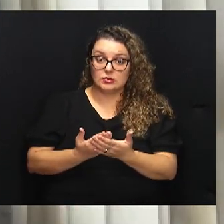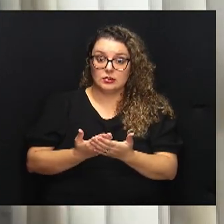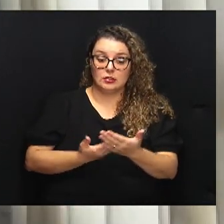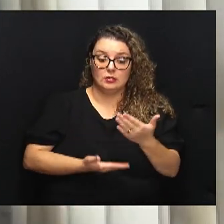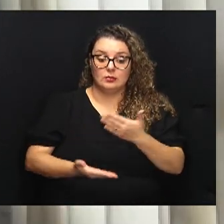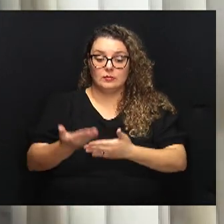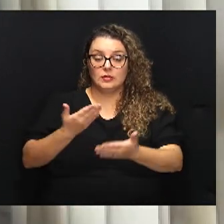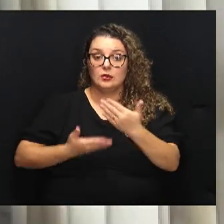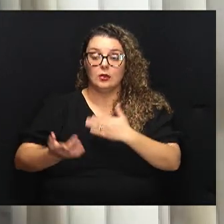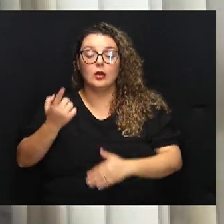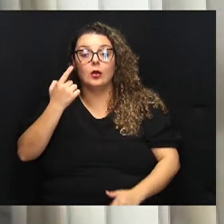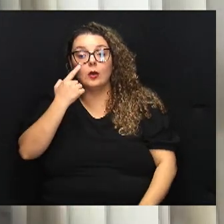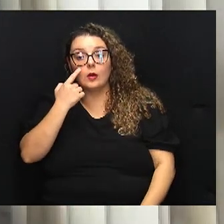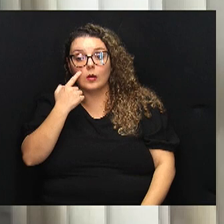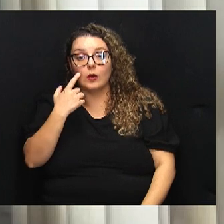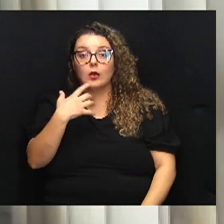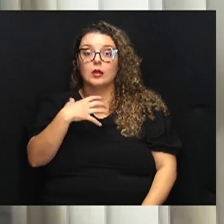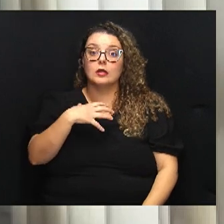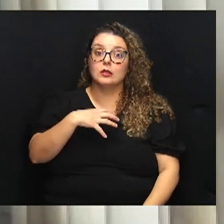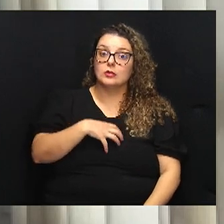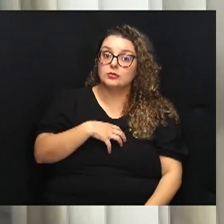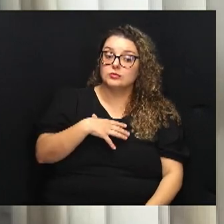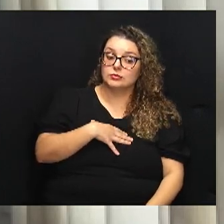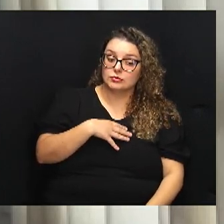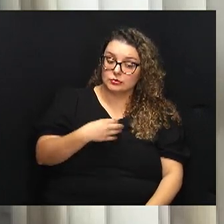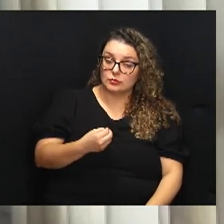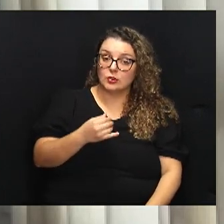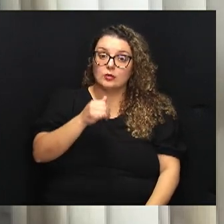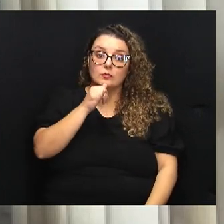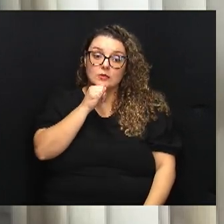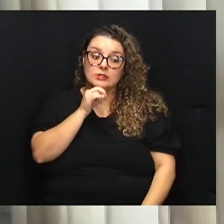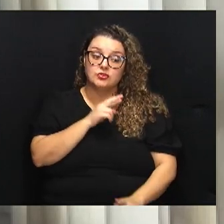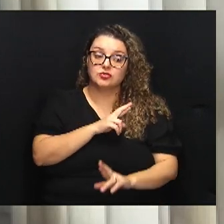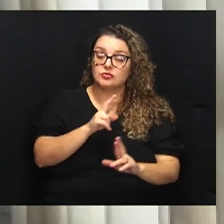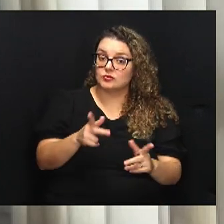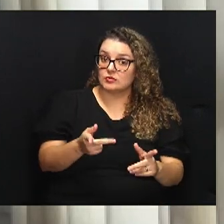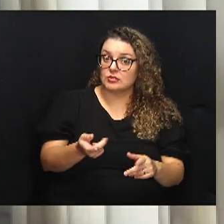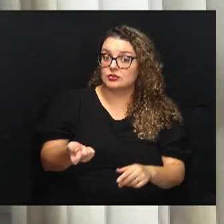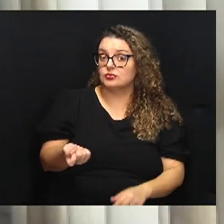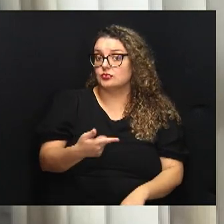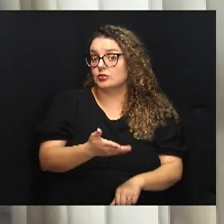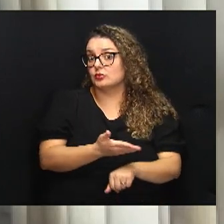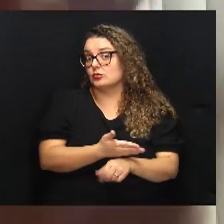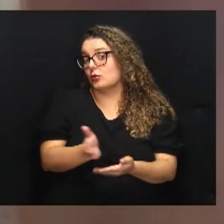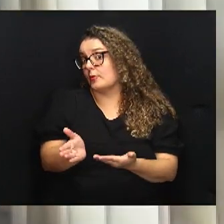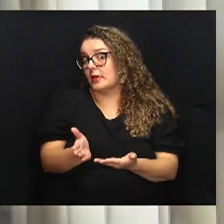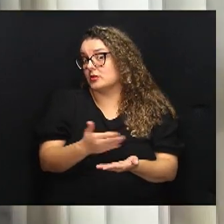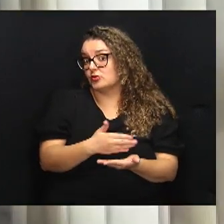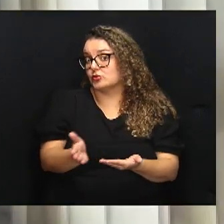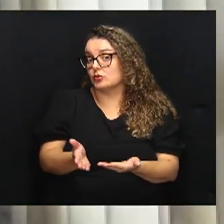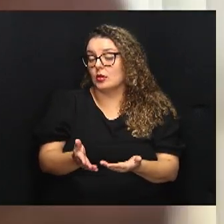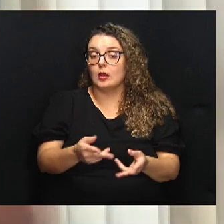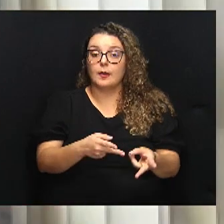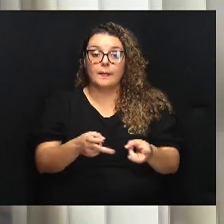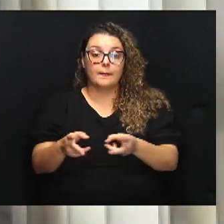compartilhar. Olha, eu sinto meu filho, por exemplo, diferente. Percebo que está acontecendo uma mudança